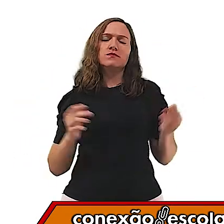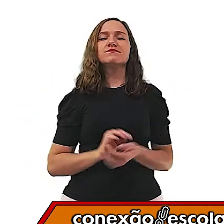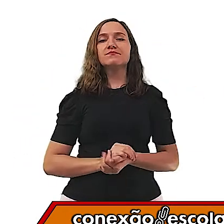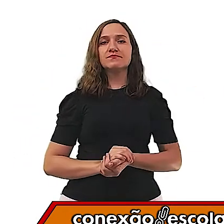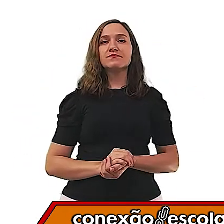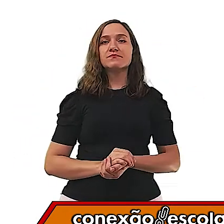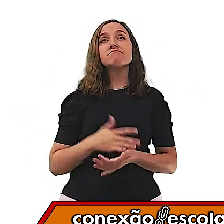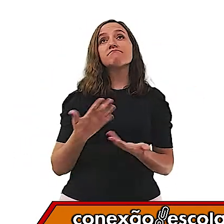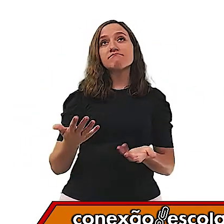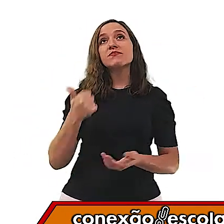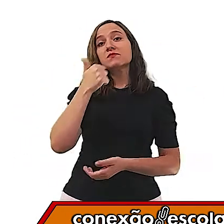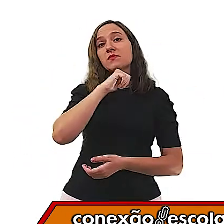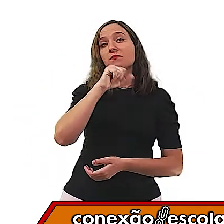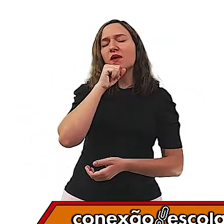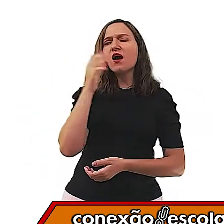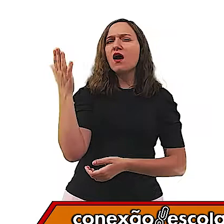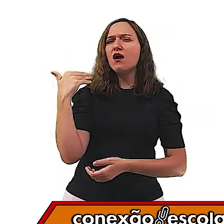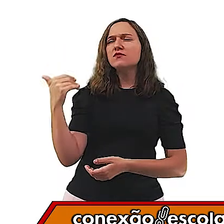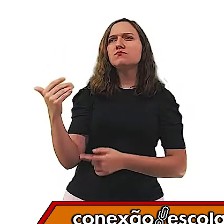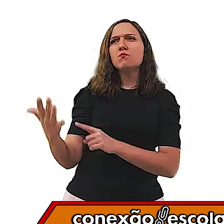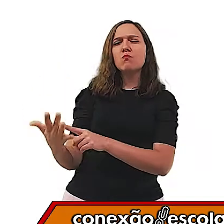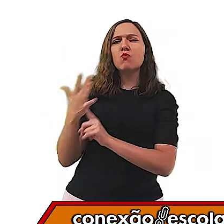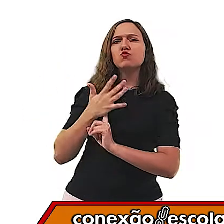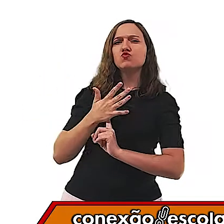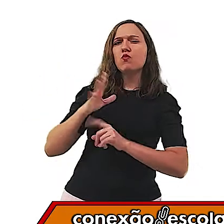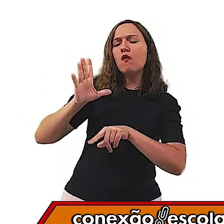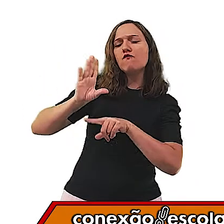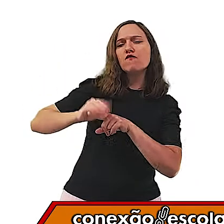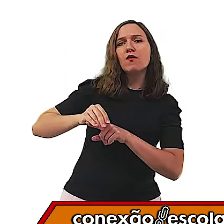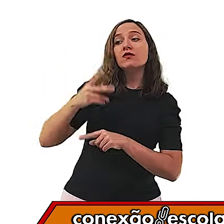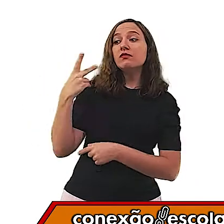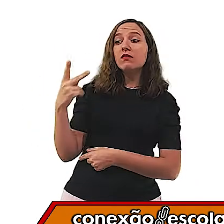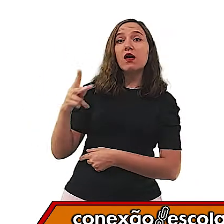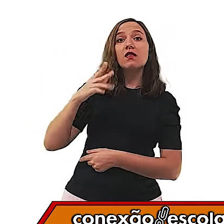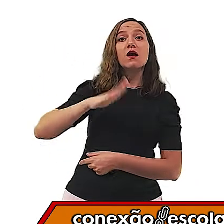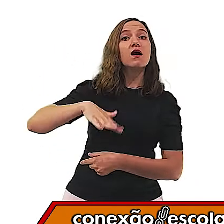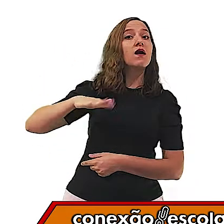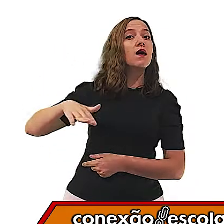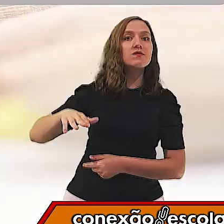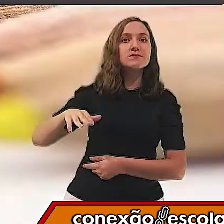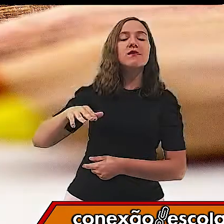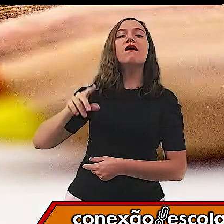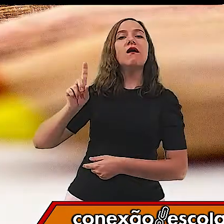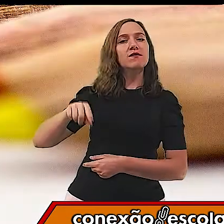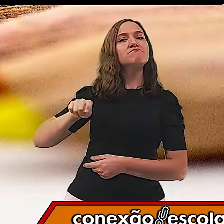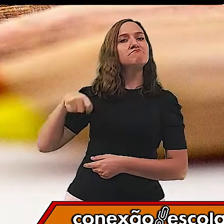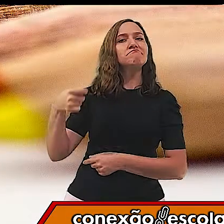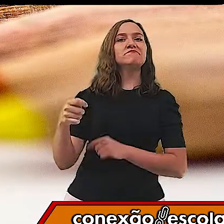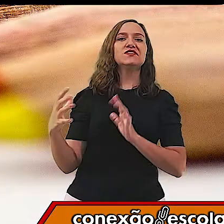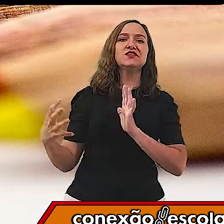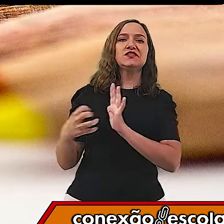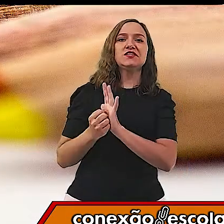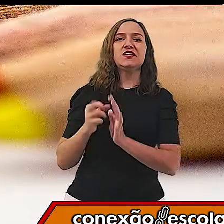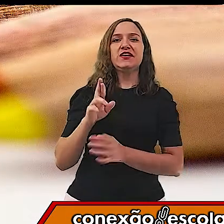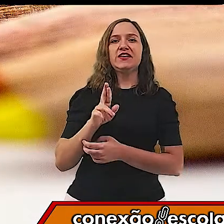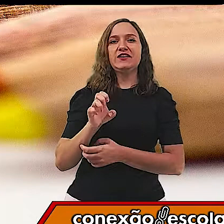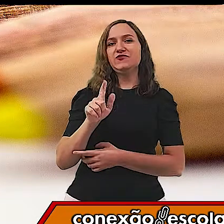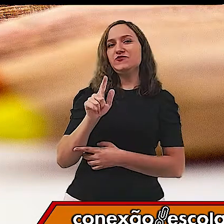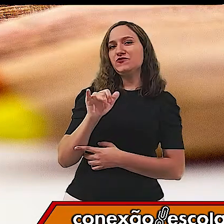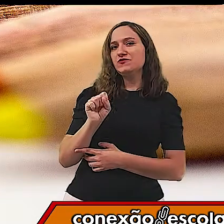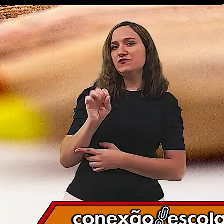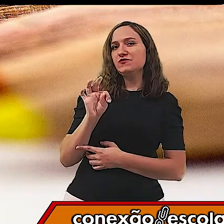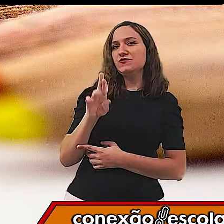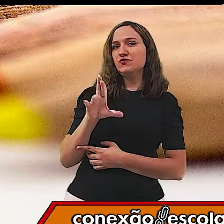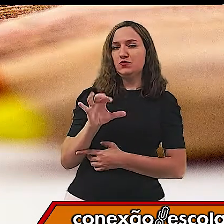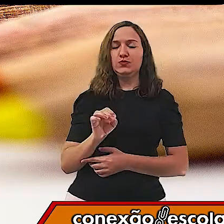uma fotografia de quando ela era criança. Isso é um registro.